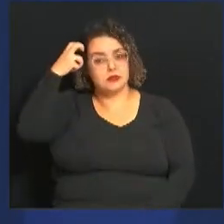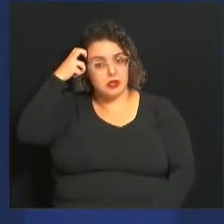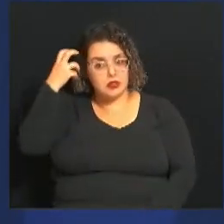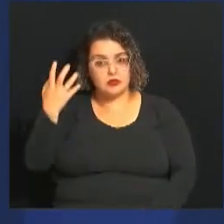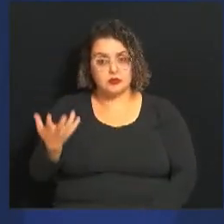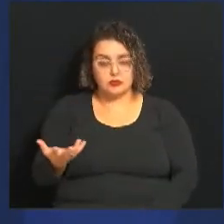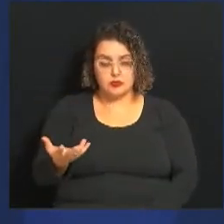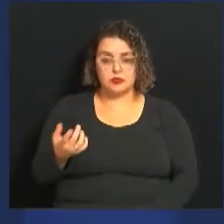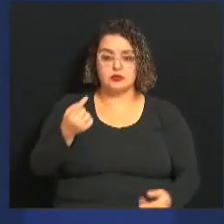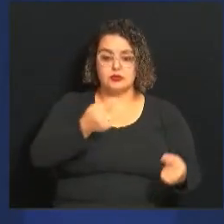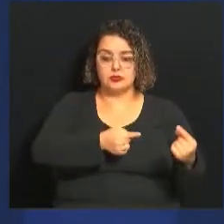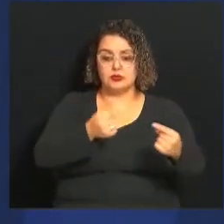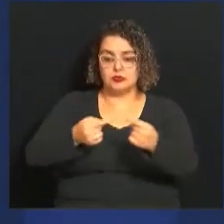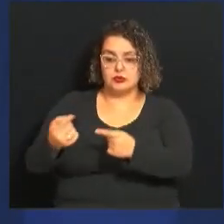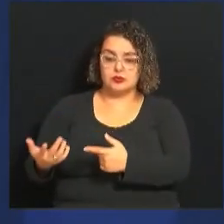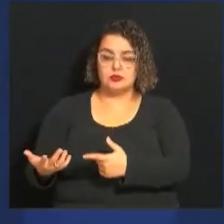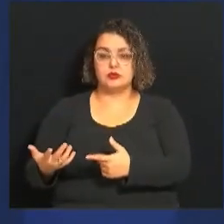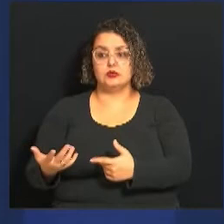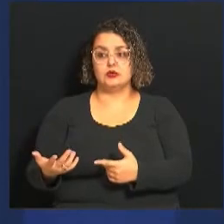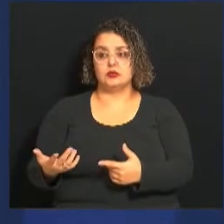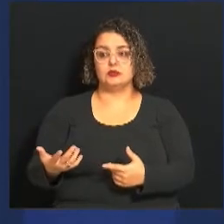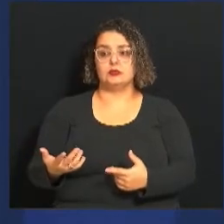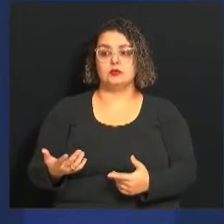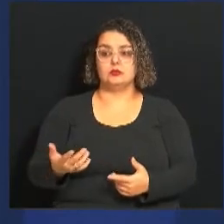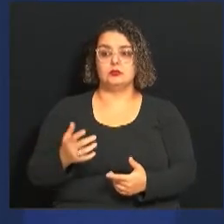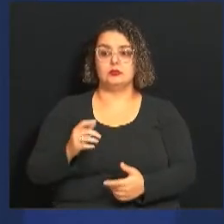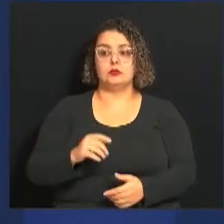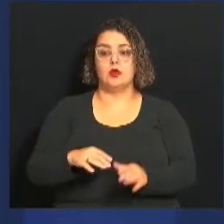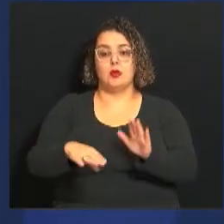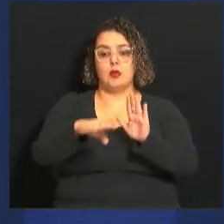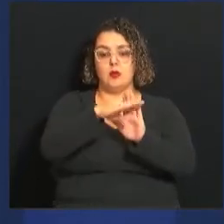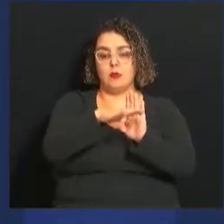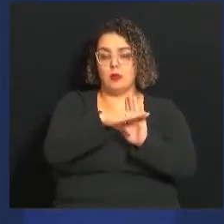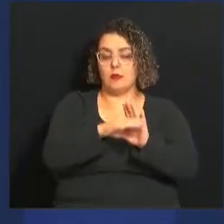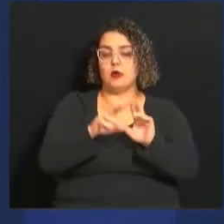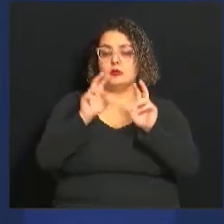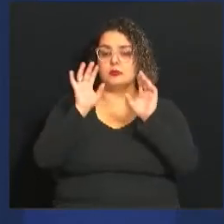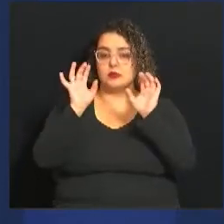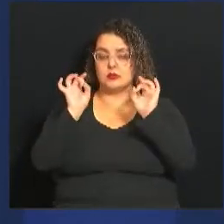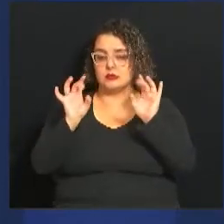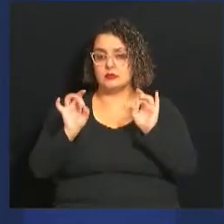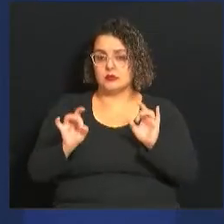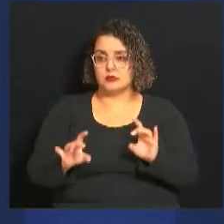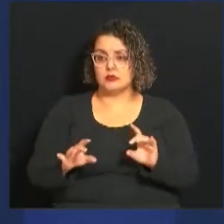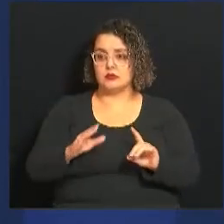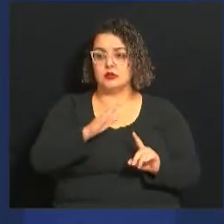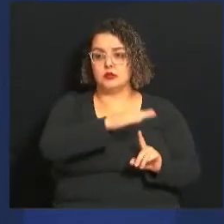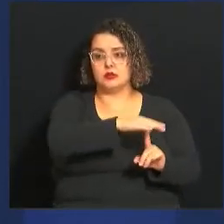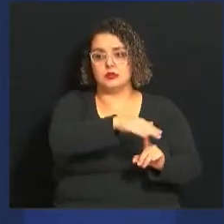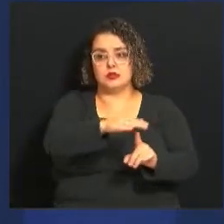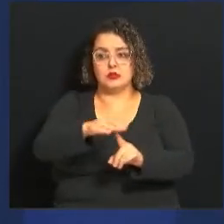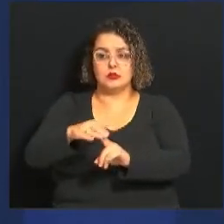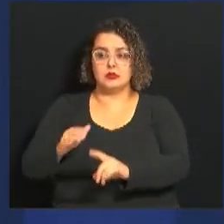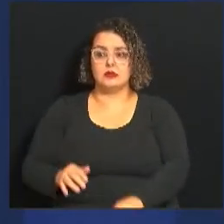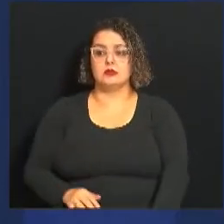Nós discutimos uma pauta específica da questão ambiental, que são a discussão das áreas